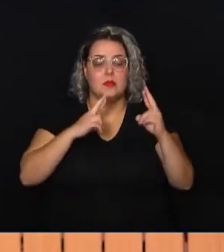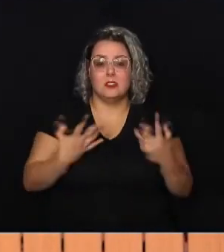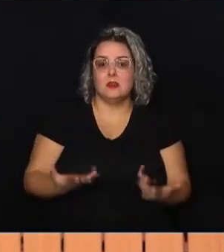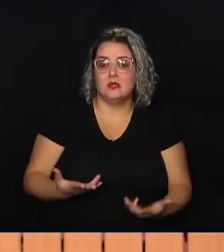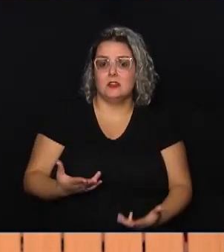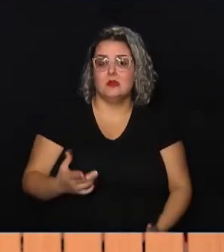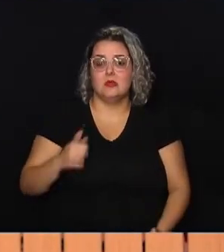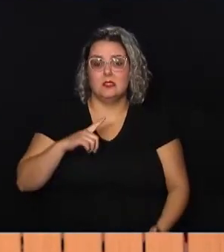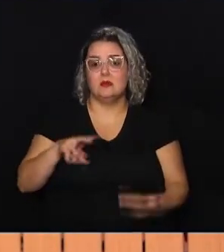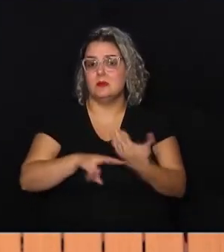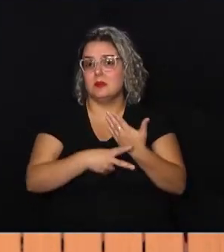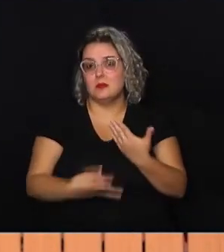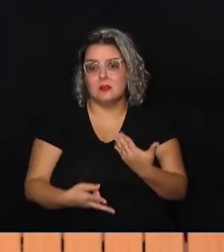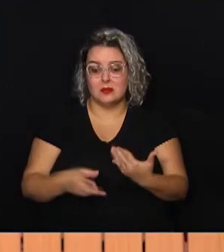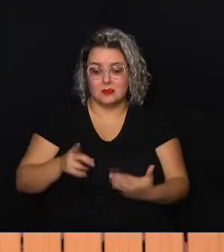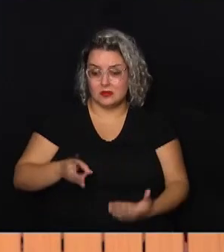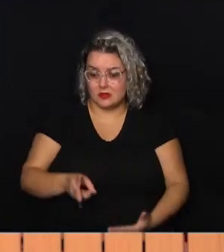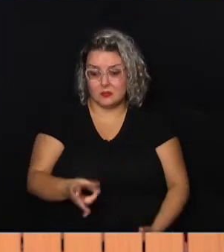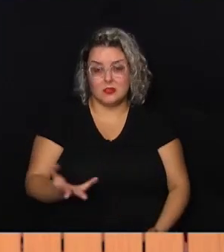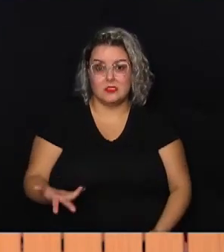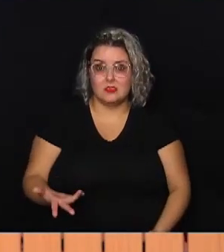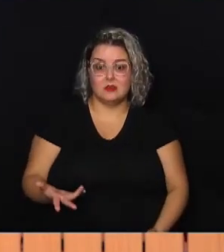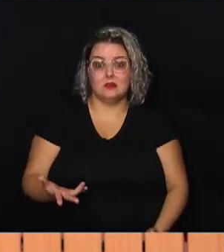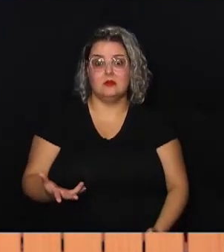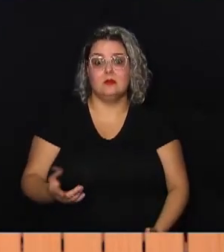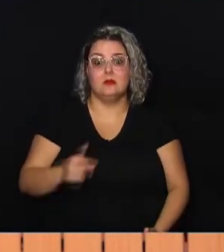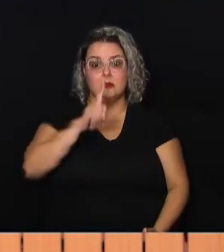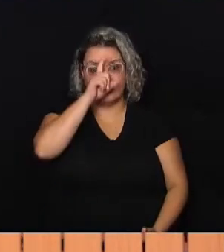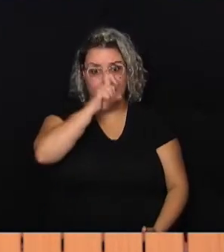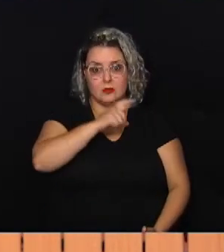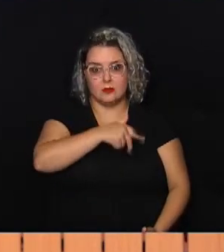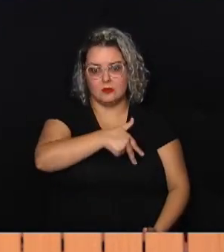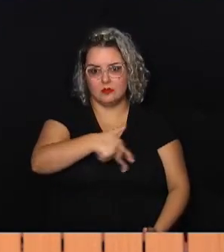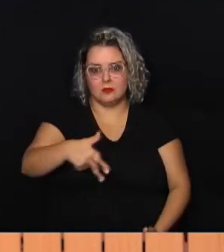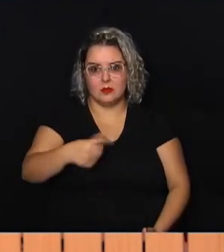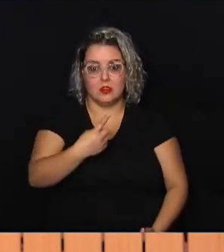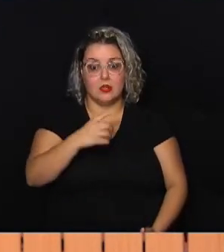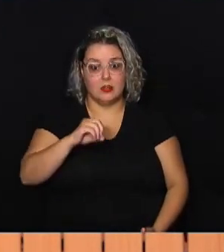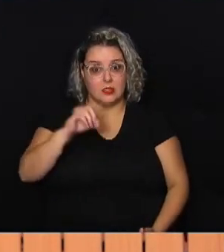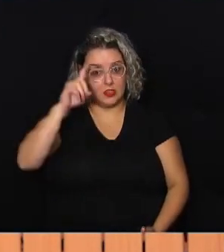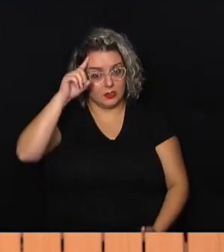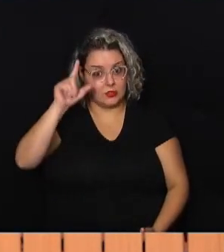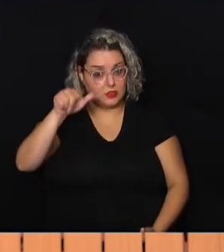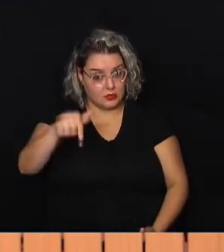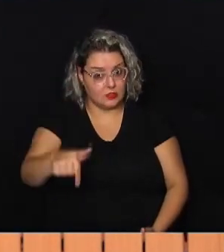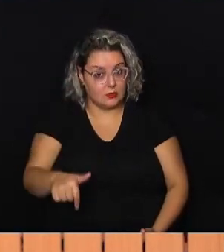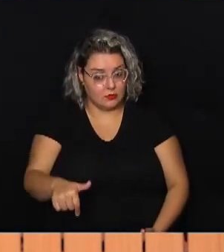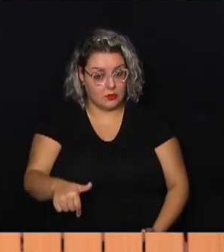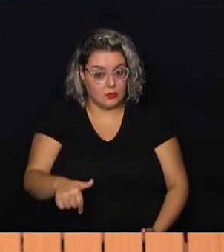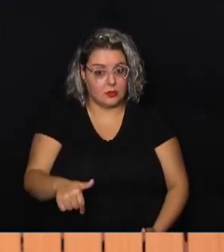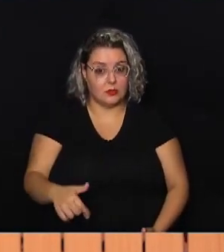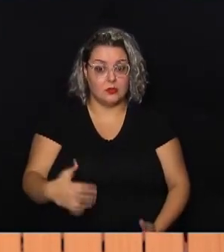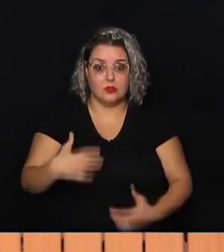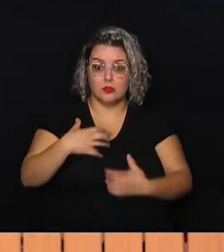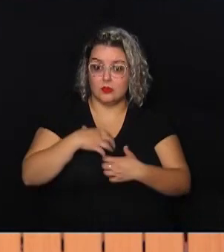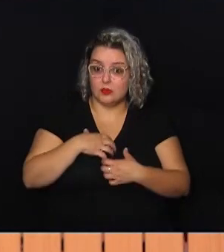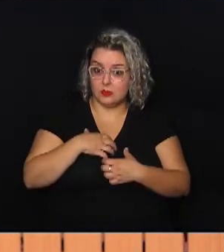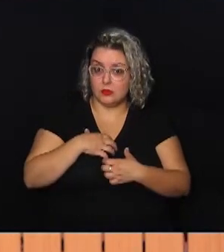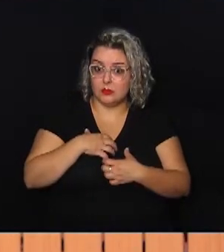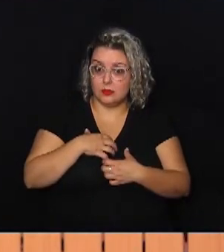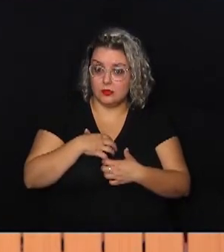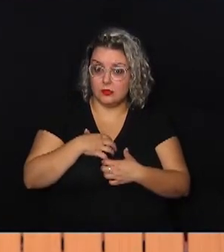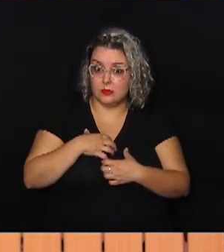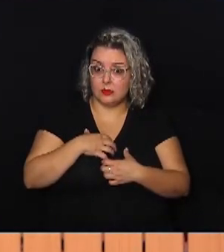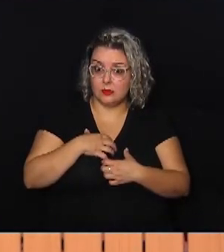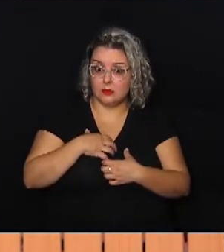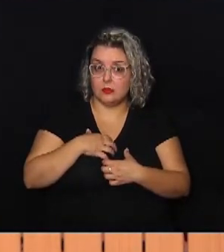sequela definitiva, tudo isso, ela saiu do hospital cerca de 10 dias depois, em condições